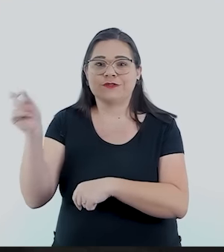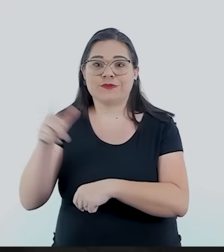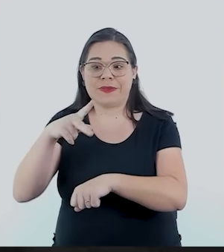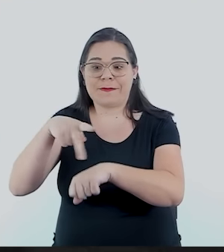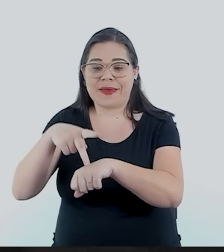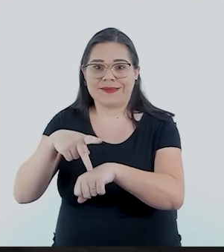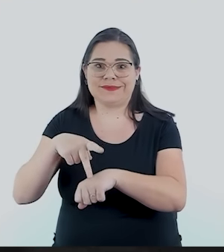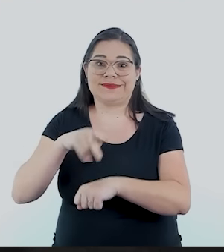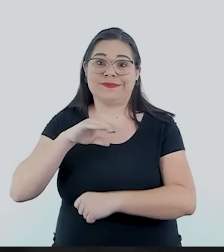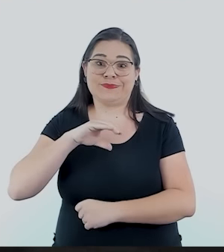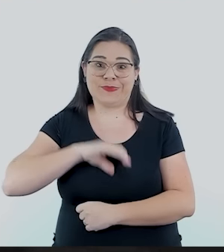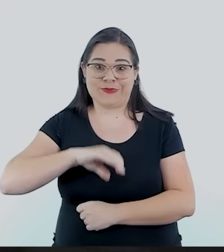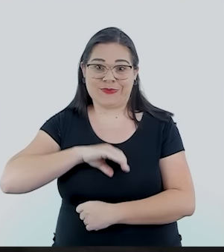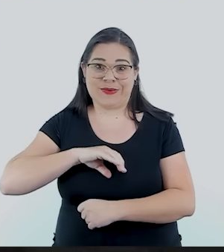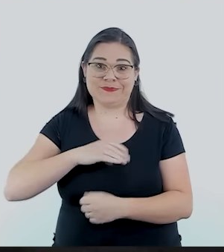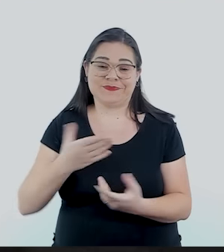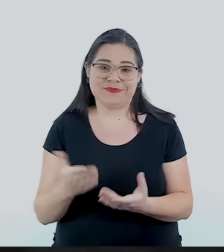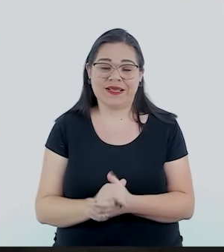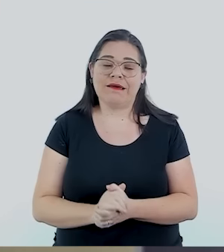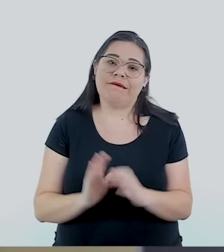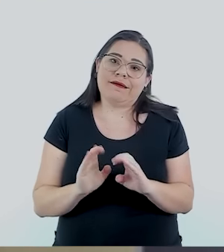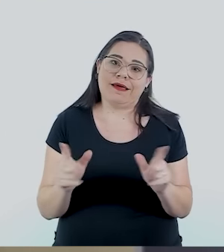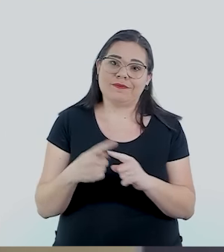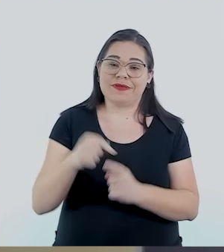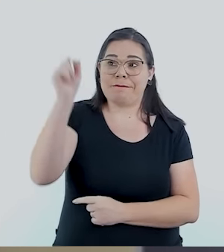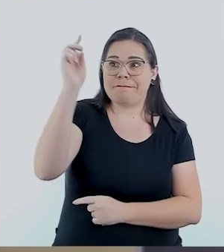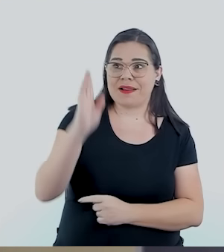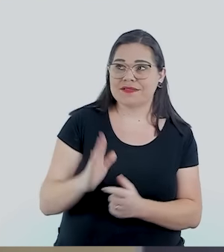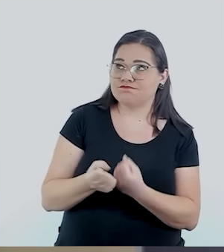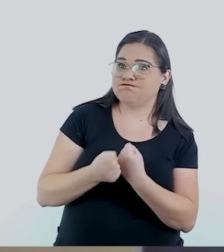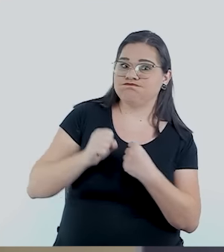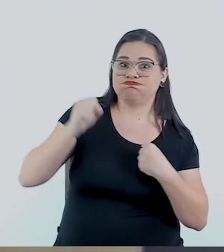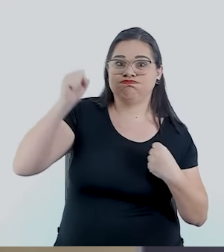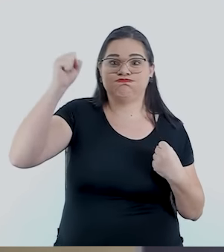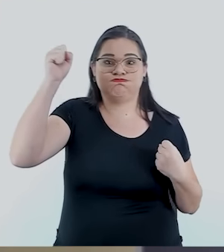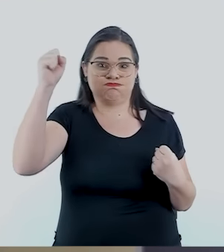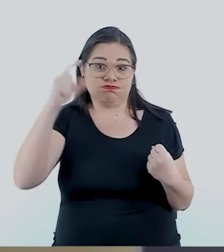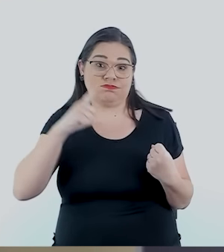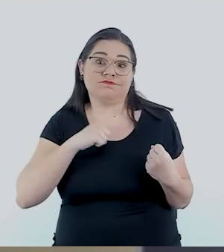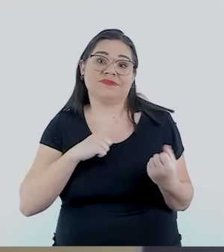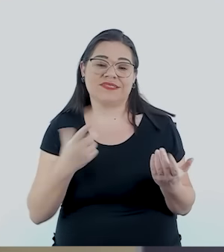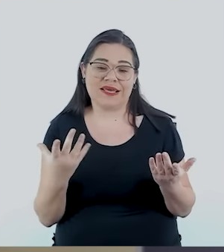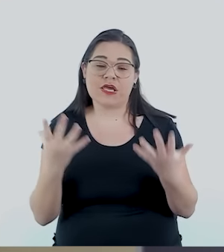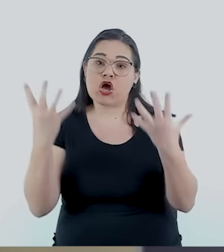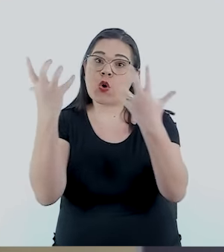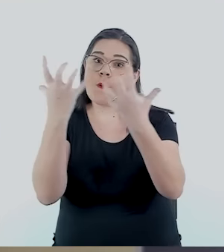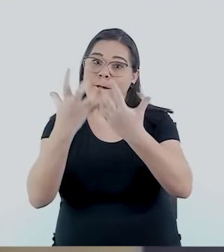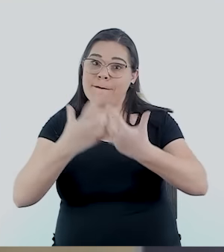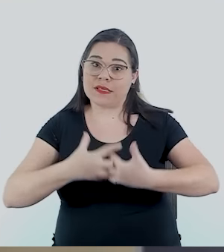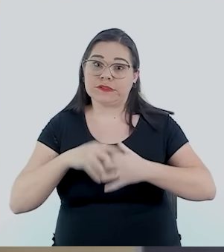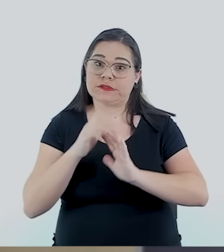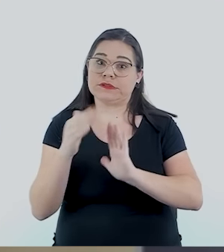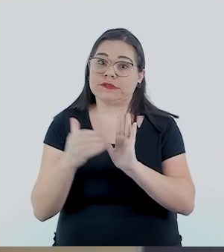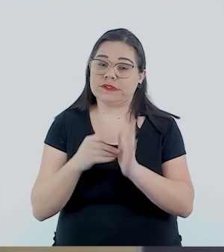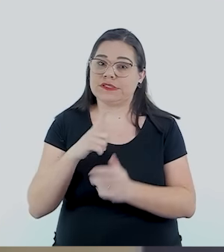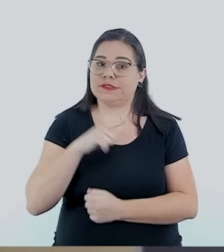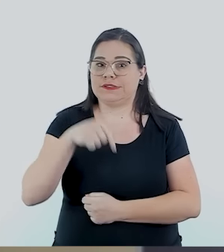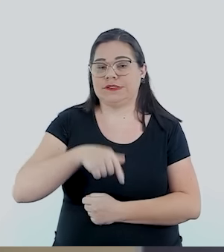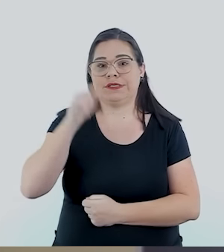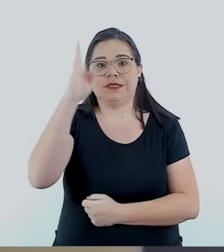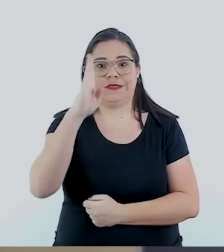dimensões brasileiras ess é uma proporção muito maior né e com com toda a complexidade que a gente tem no